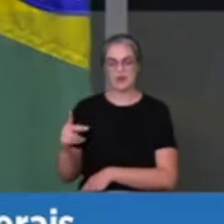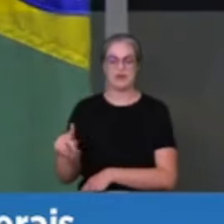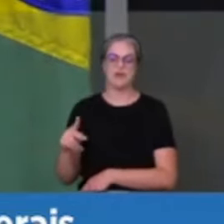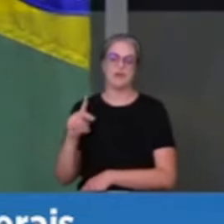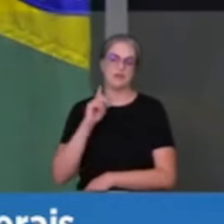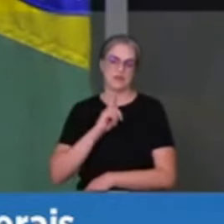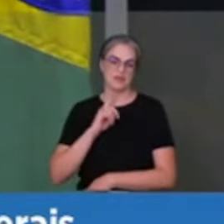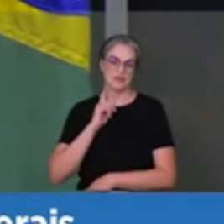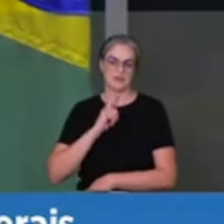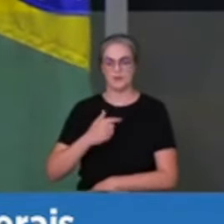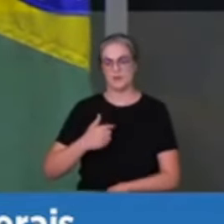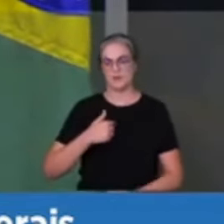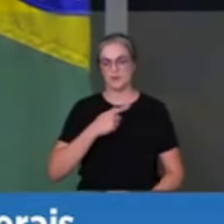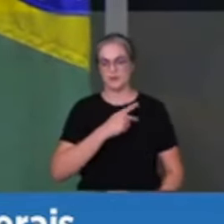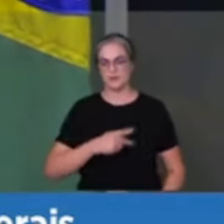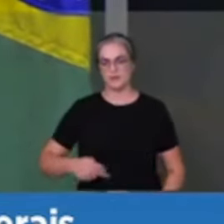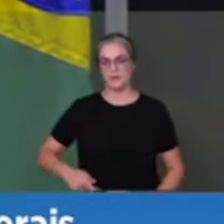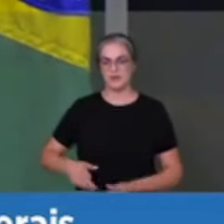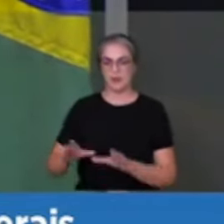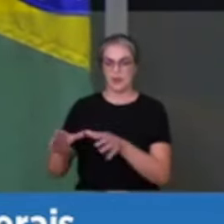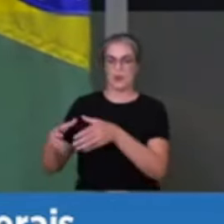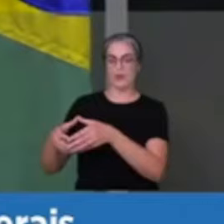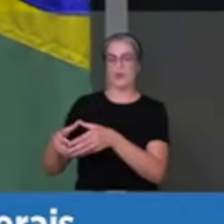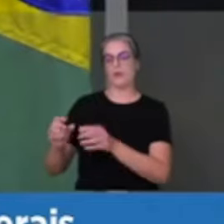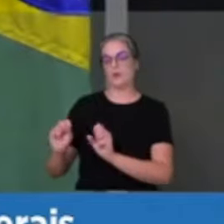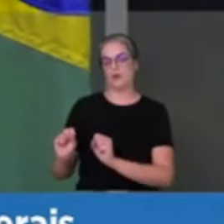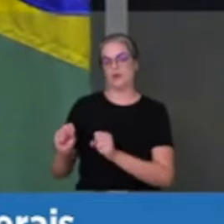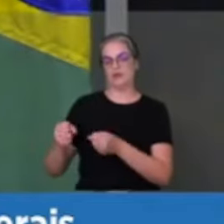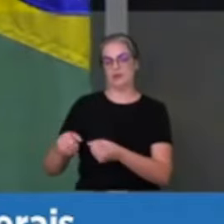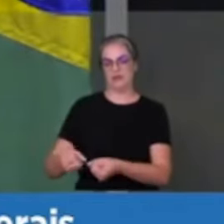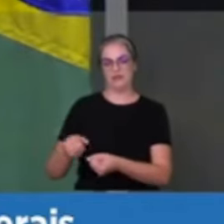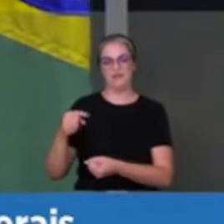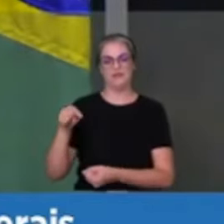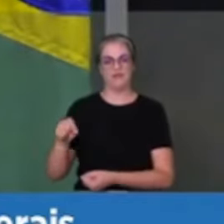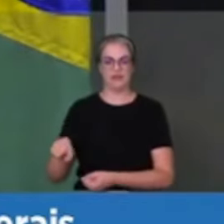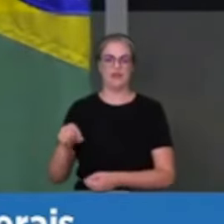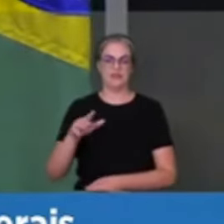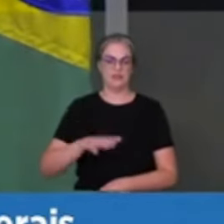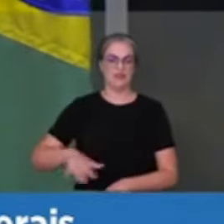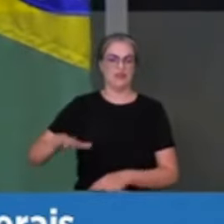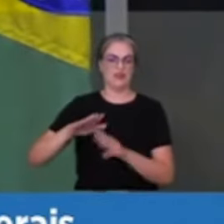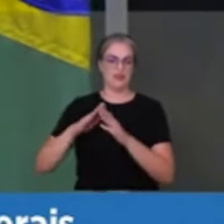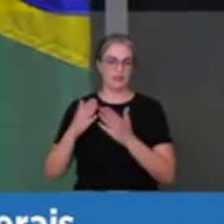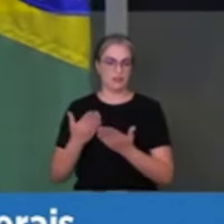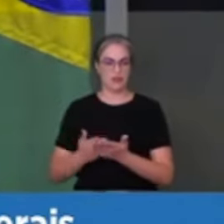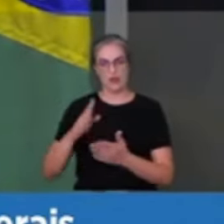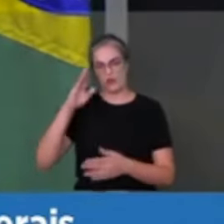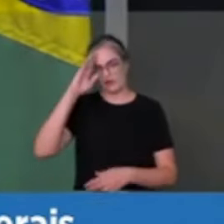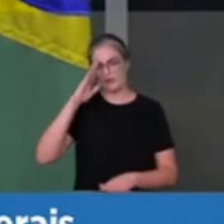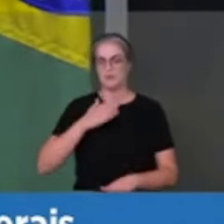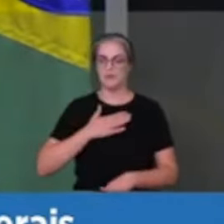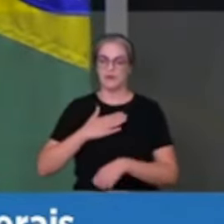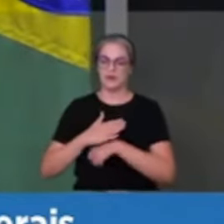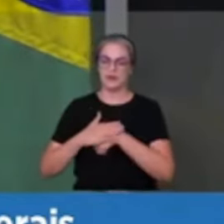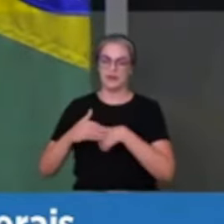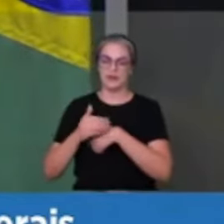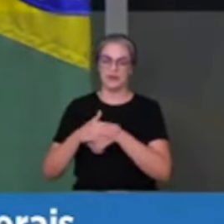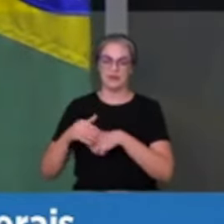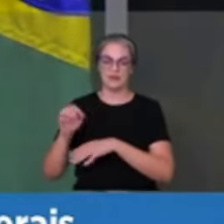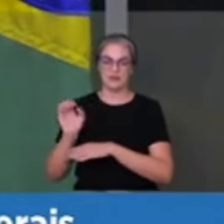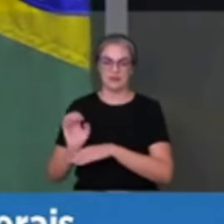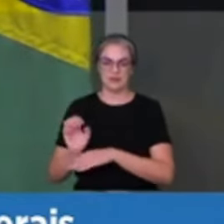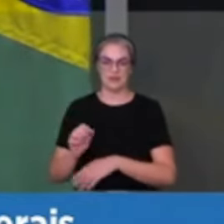presidente da frente parlamentar em defesa dessas escolas no nosso querido estado